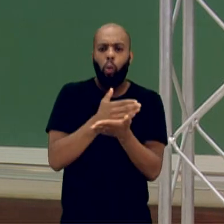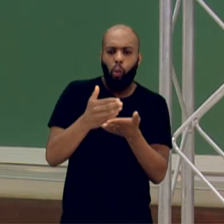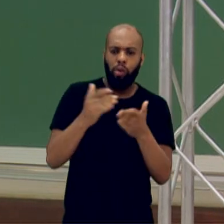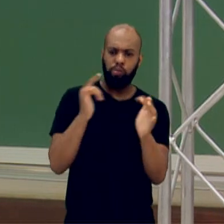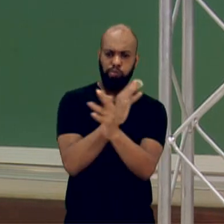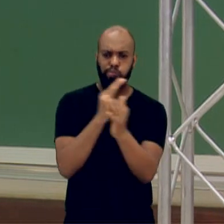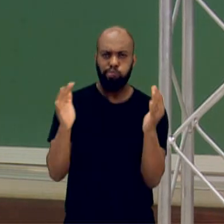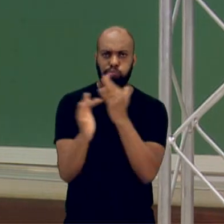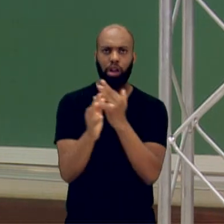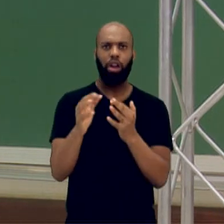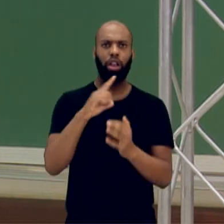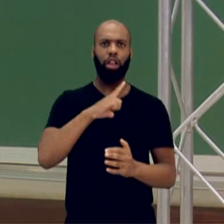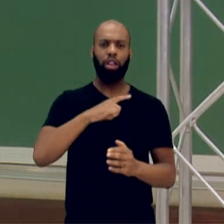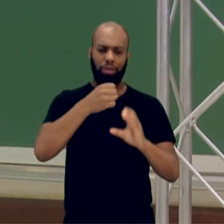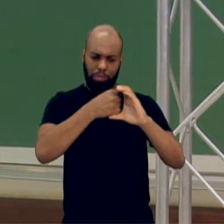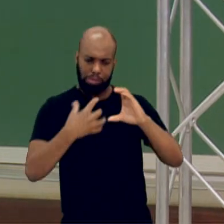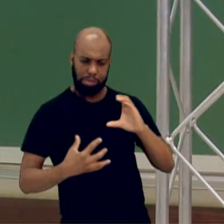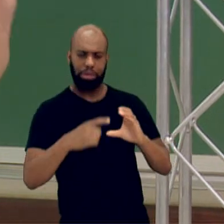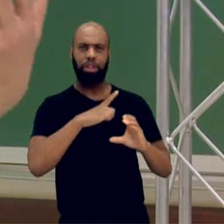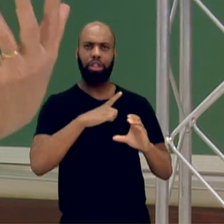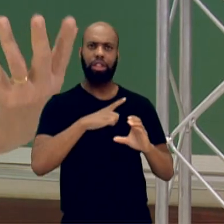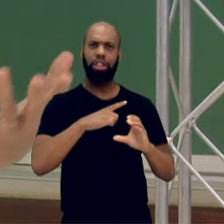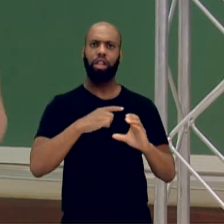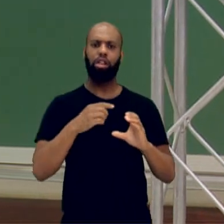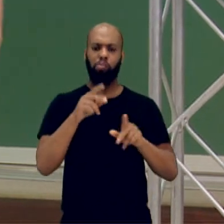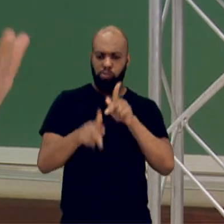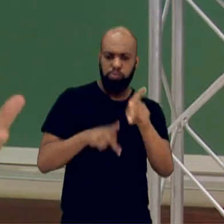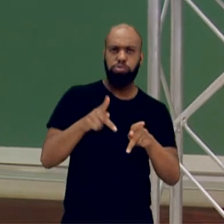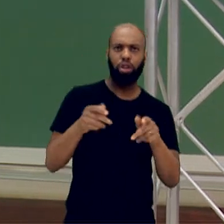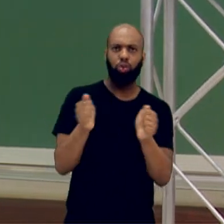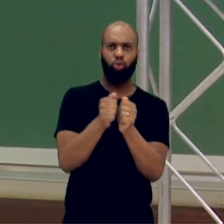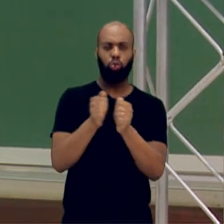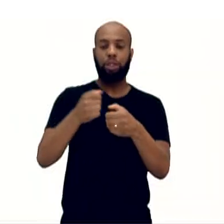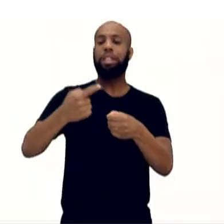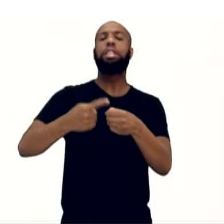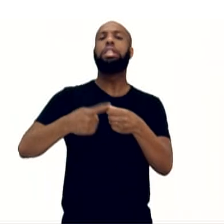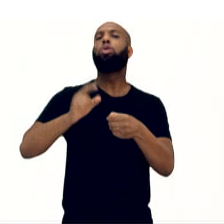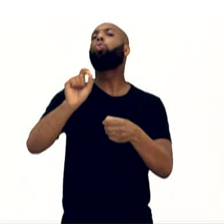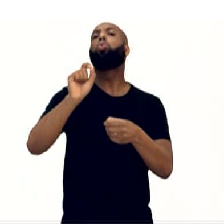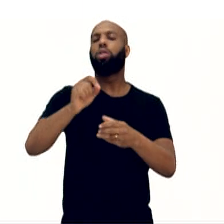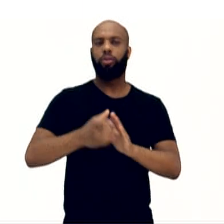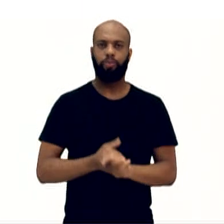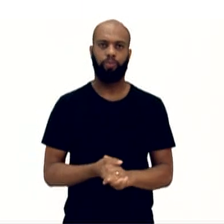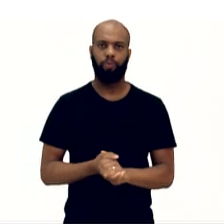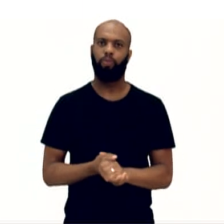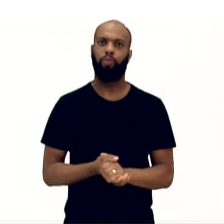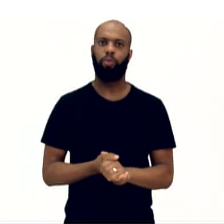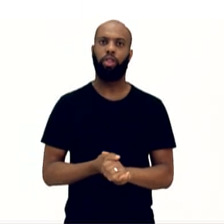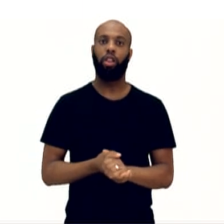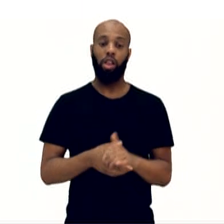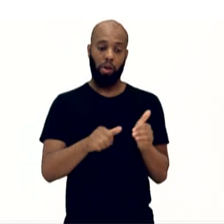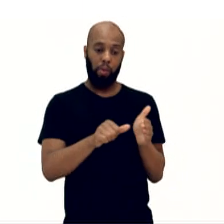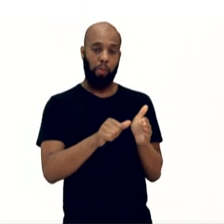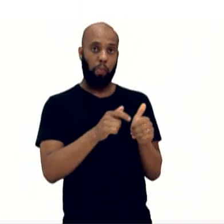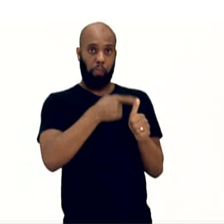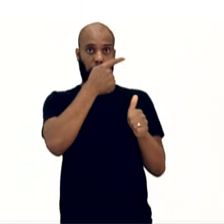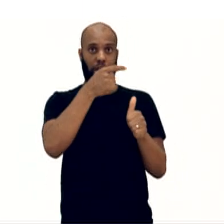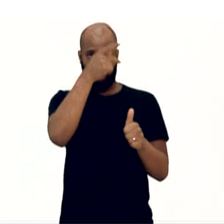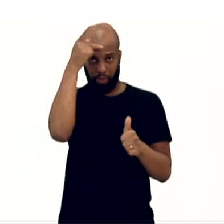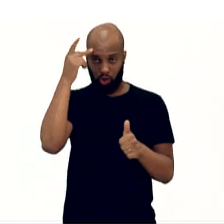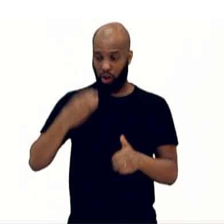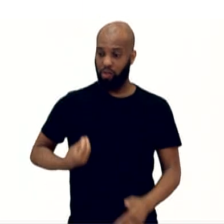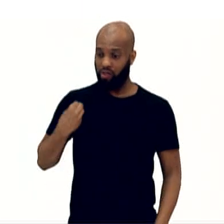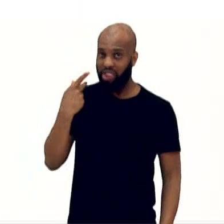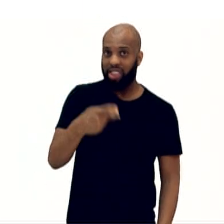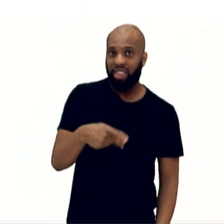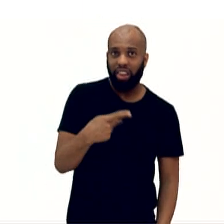urbanos e que a gente passa a caracterizar como aglomerados urbanos, como cidades, né? Então, os primeiros habitantes da Terra